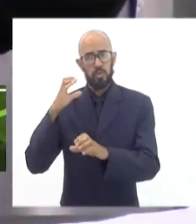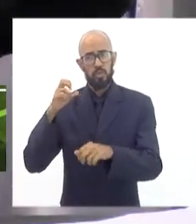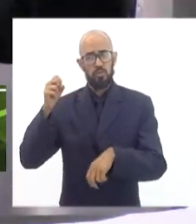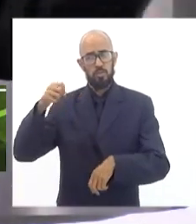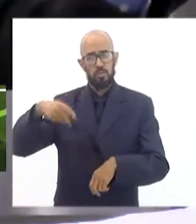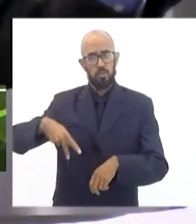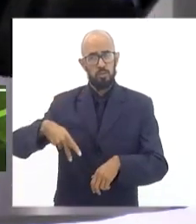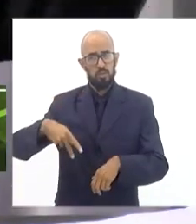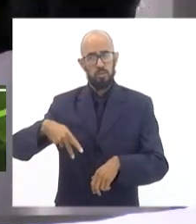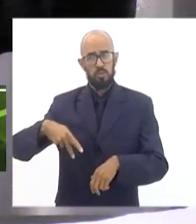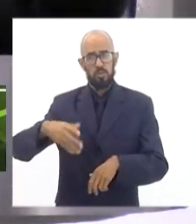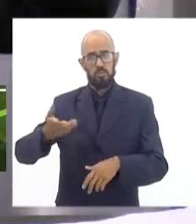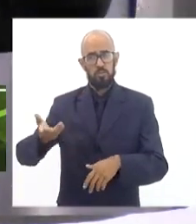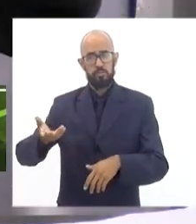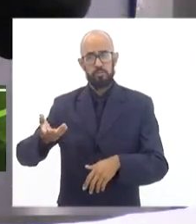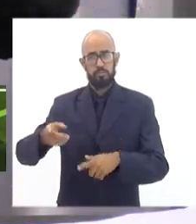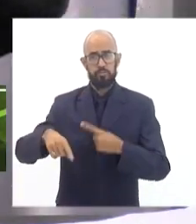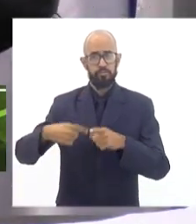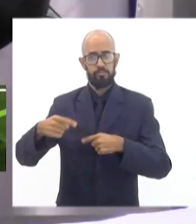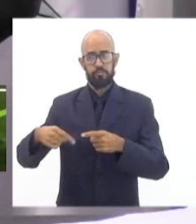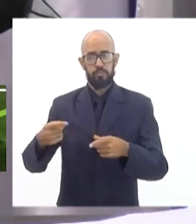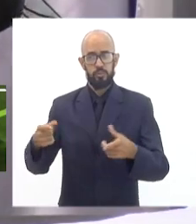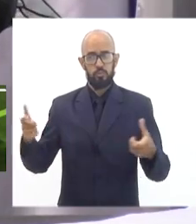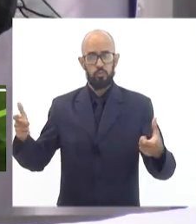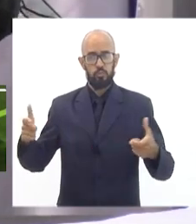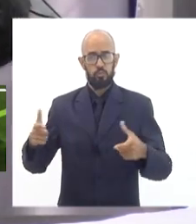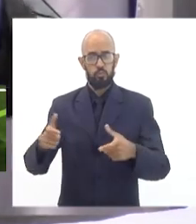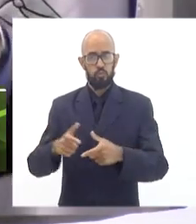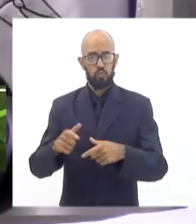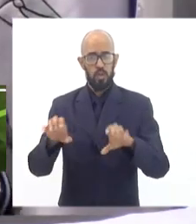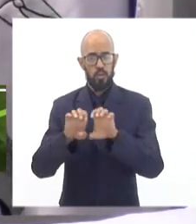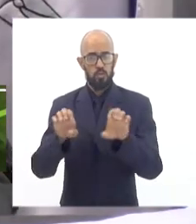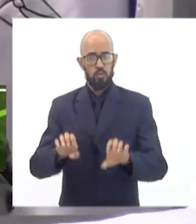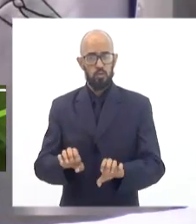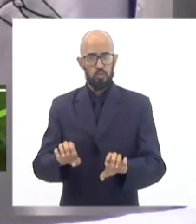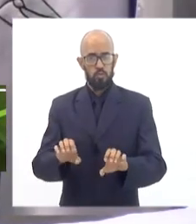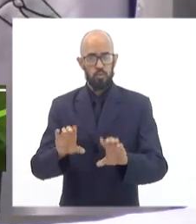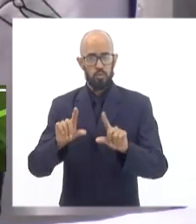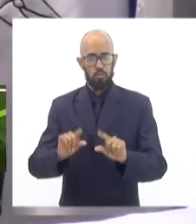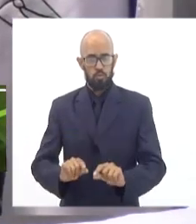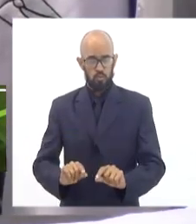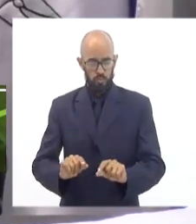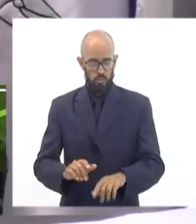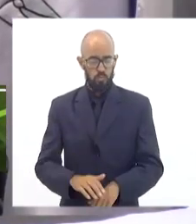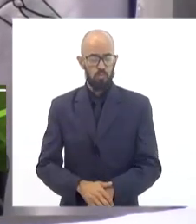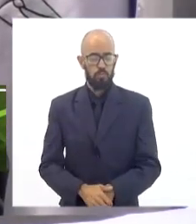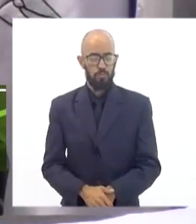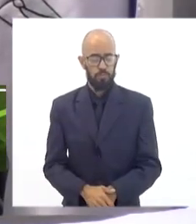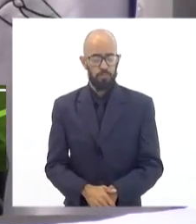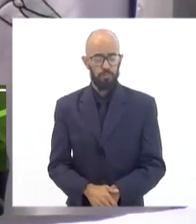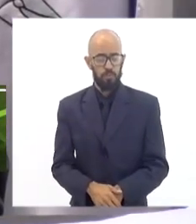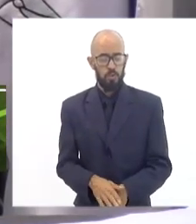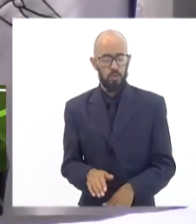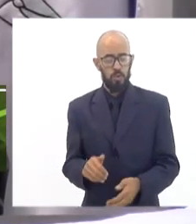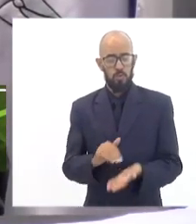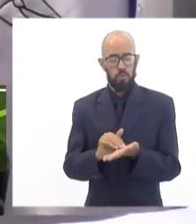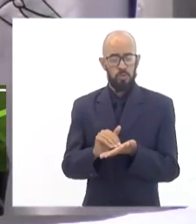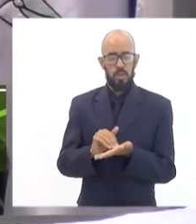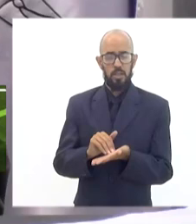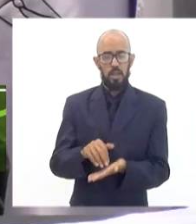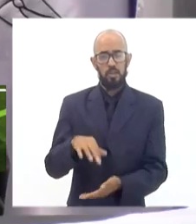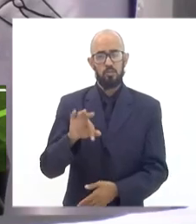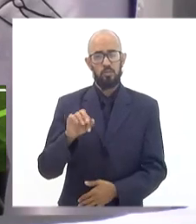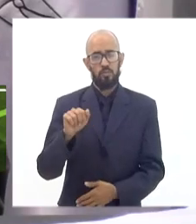morrendo e o a estrutura encolheu e o secretário de fazenda